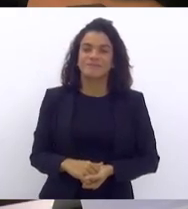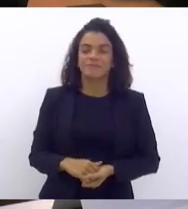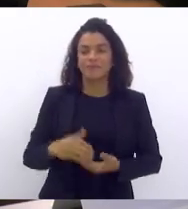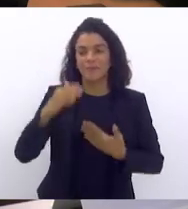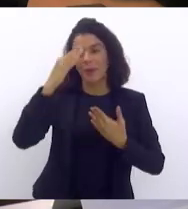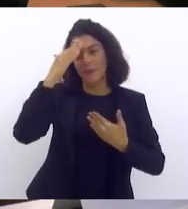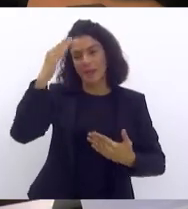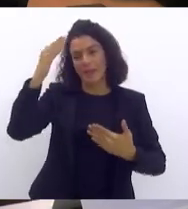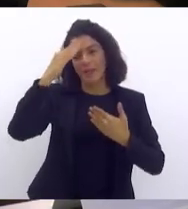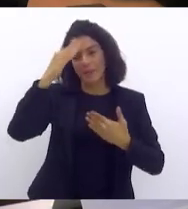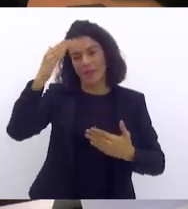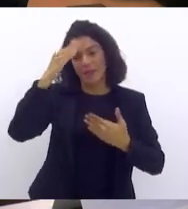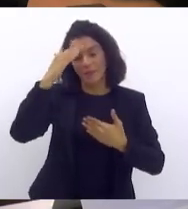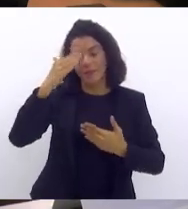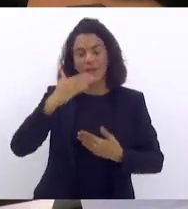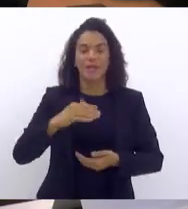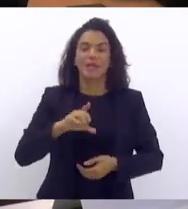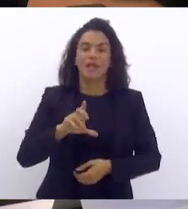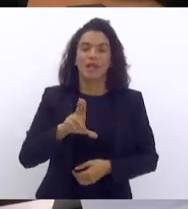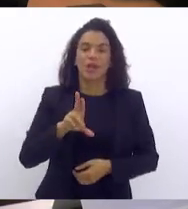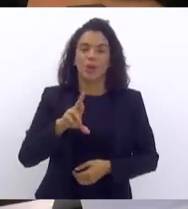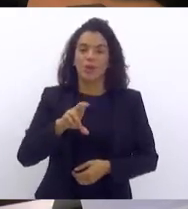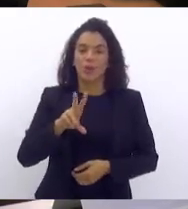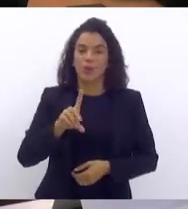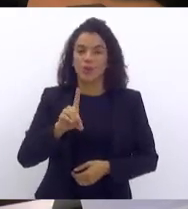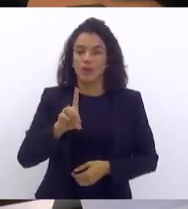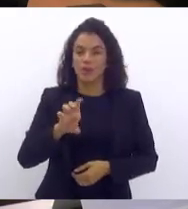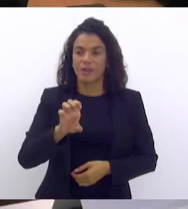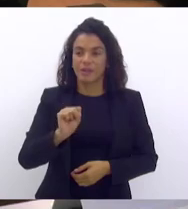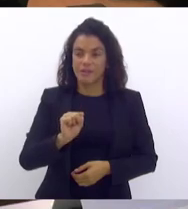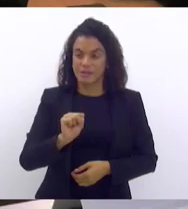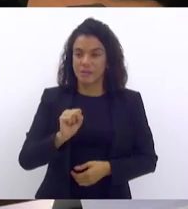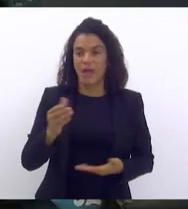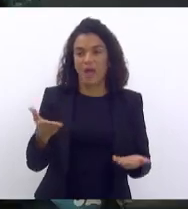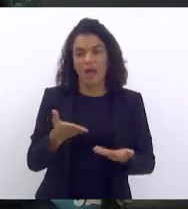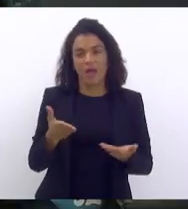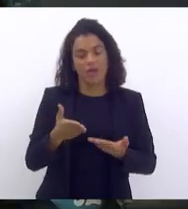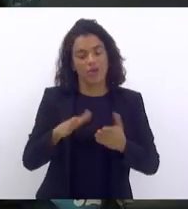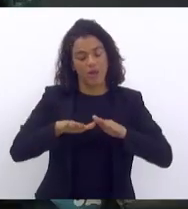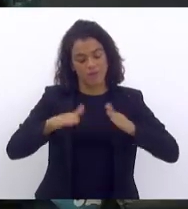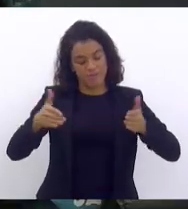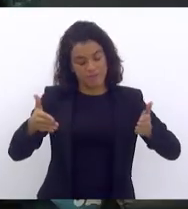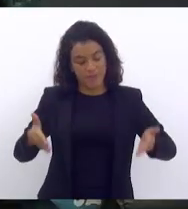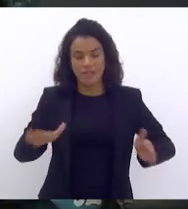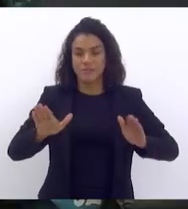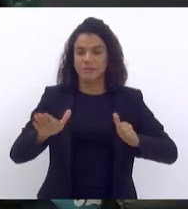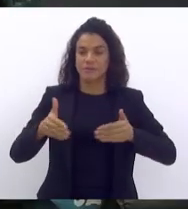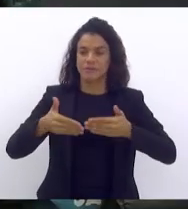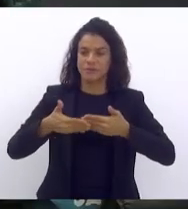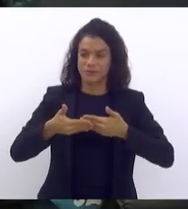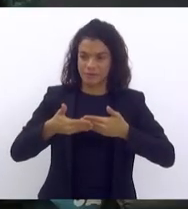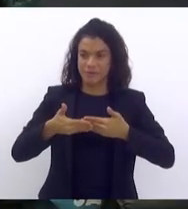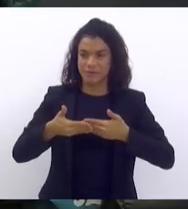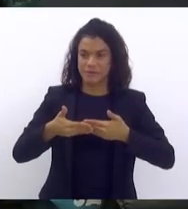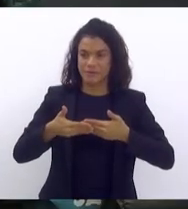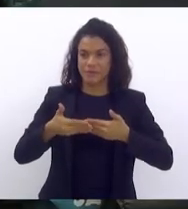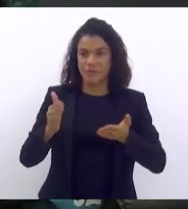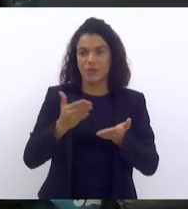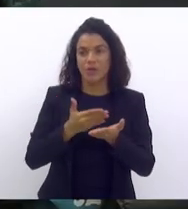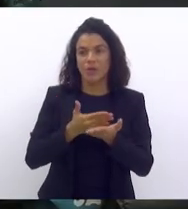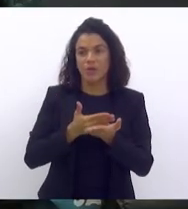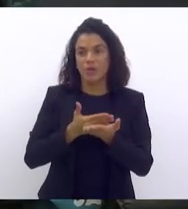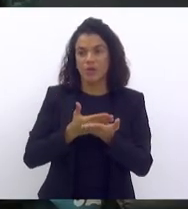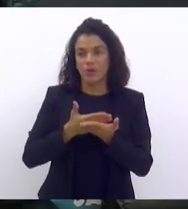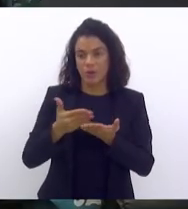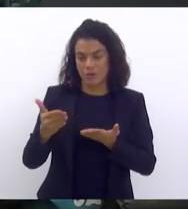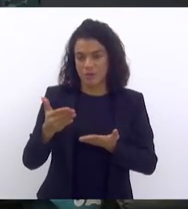Obrigada, obrigada, companheira Lourdes. Agora eu devolvo a palavra à mesa para as considerações finais. É, começando,